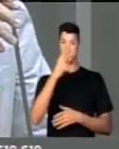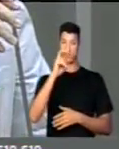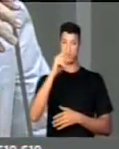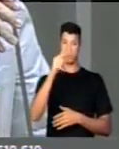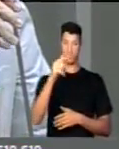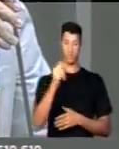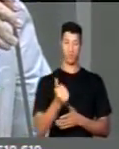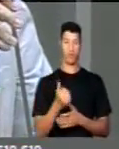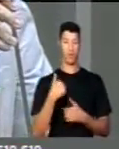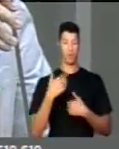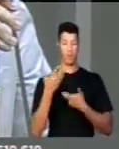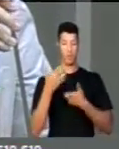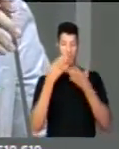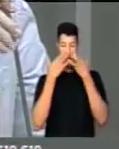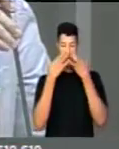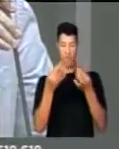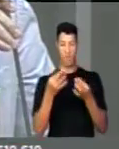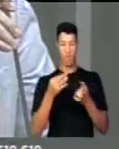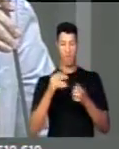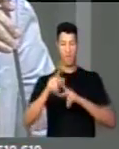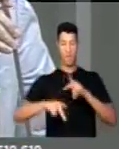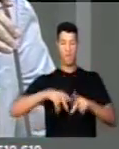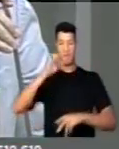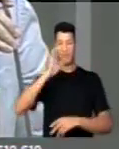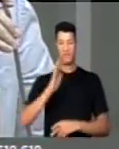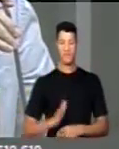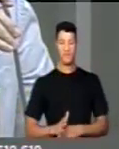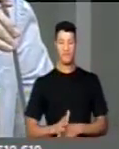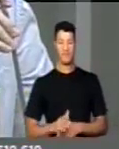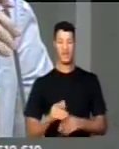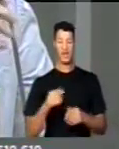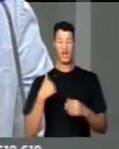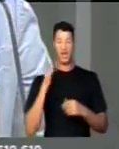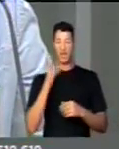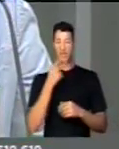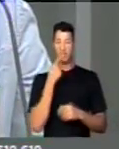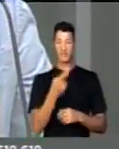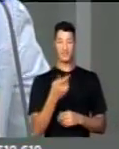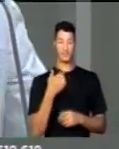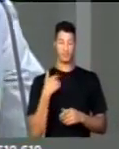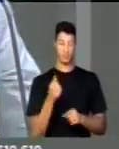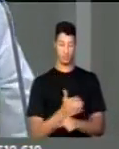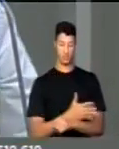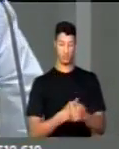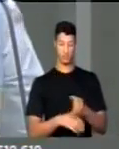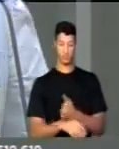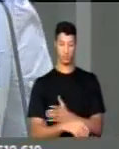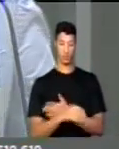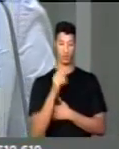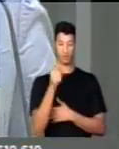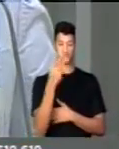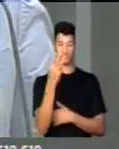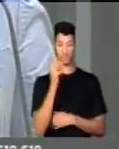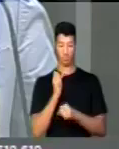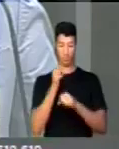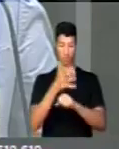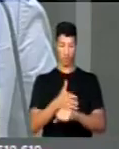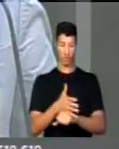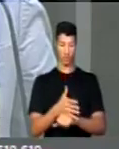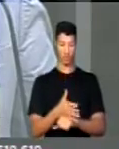257. Eu queria chamar a atenção do povo brasileiro. Eu até falei meio emocionado aqui às quase 3 horas da